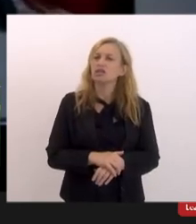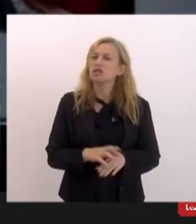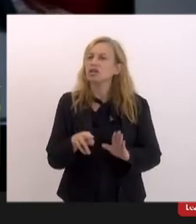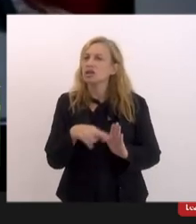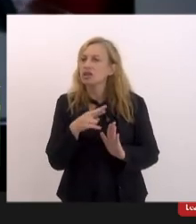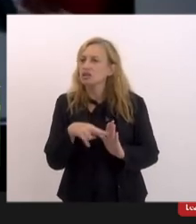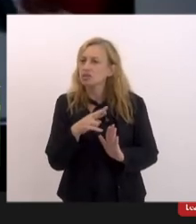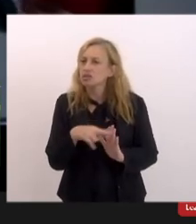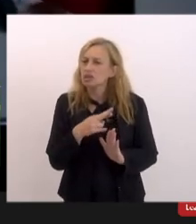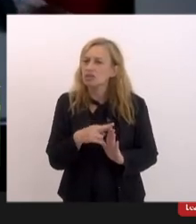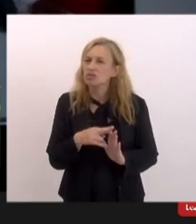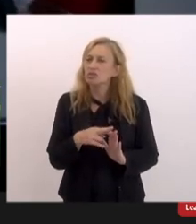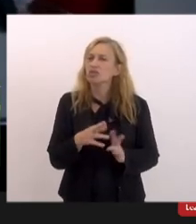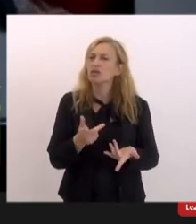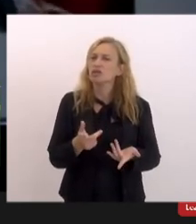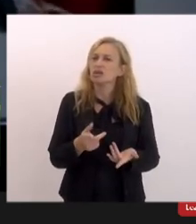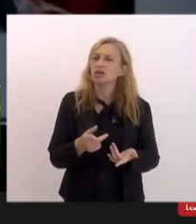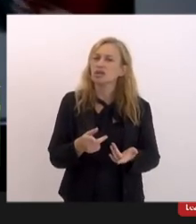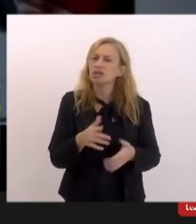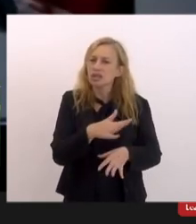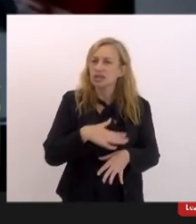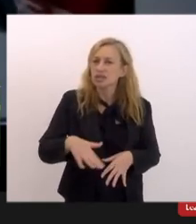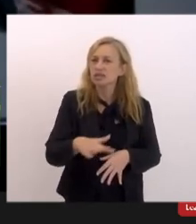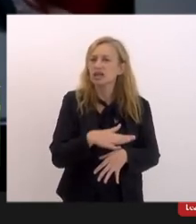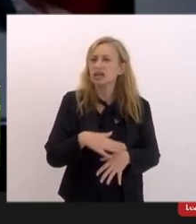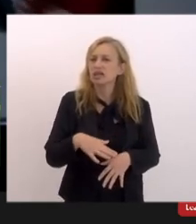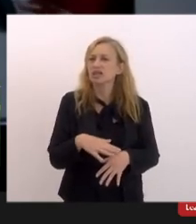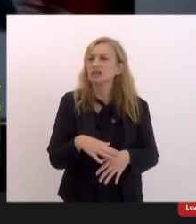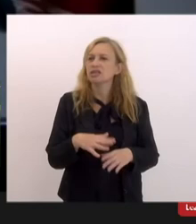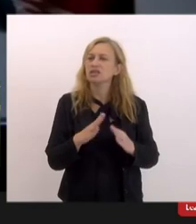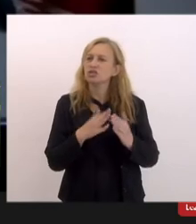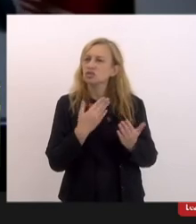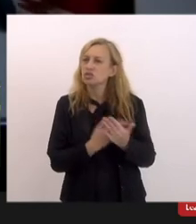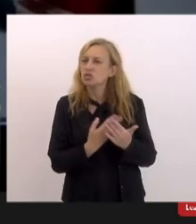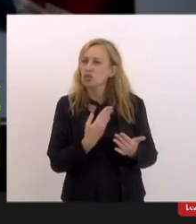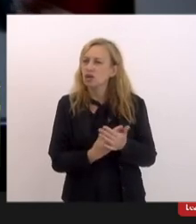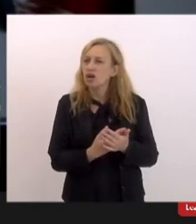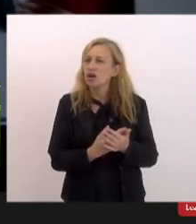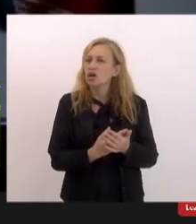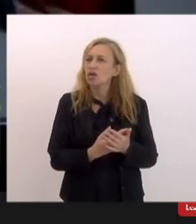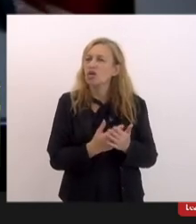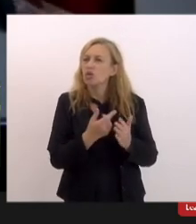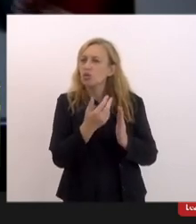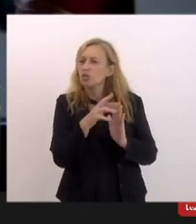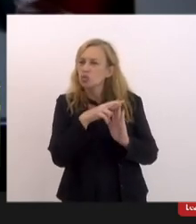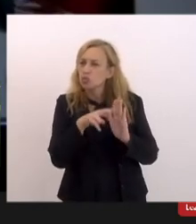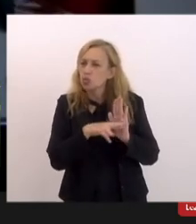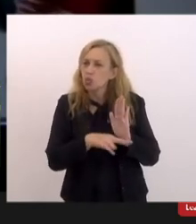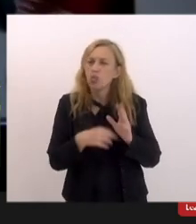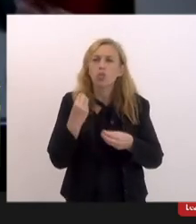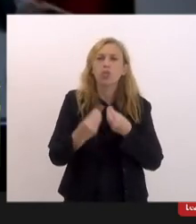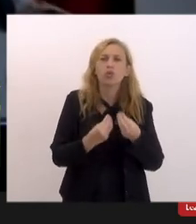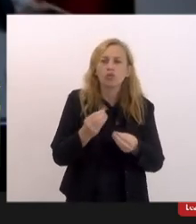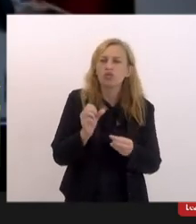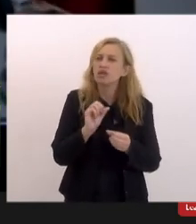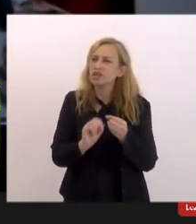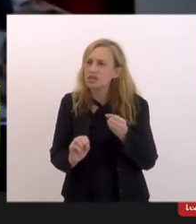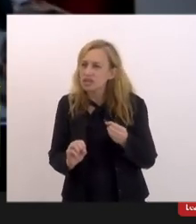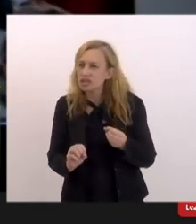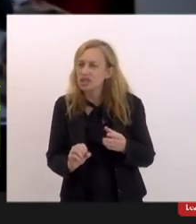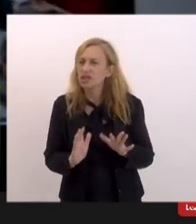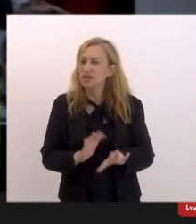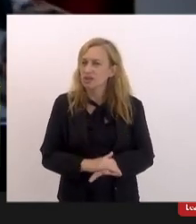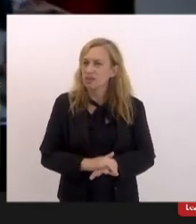resolução, foi repassado para as unidades também um manual orientativo, como fazer, o que se pode fazer. E